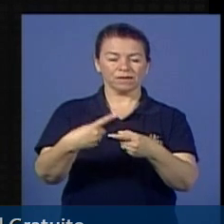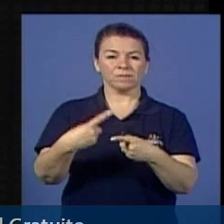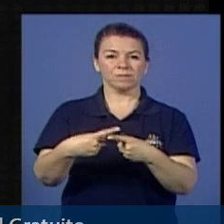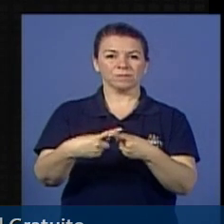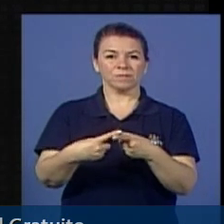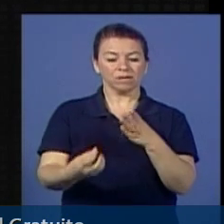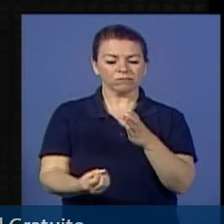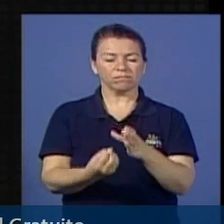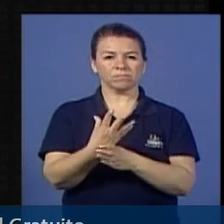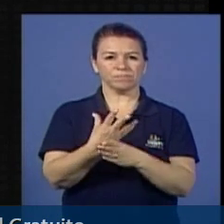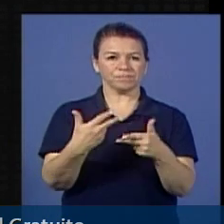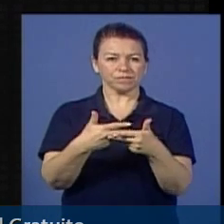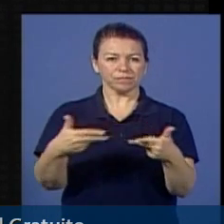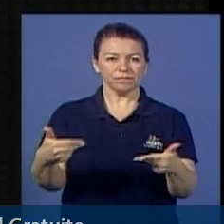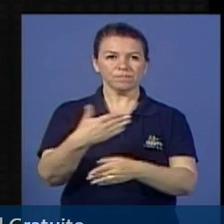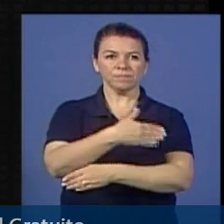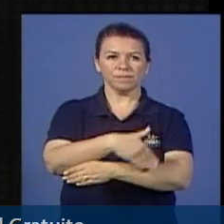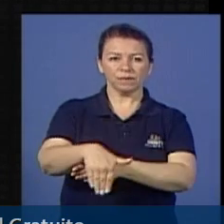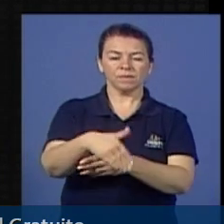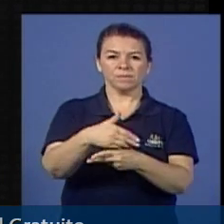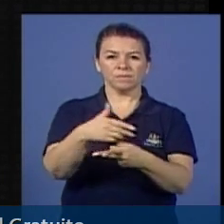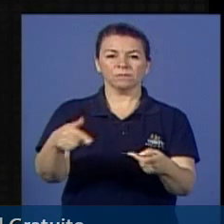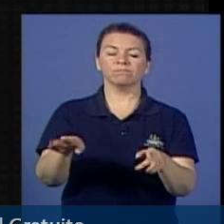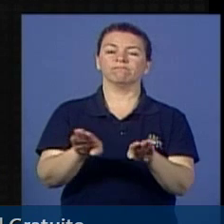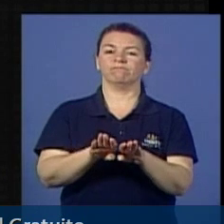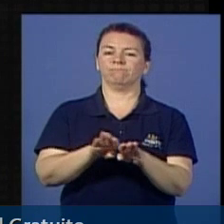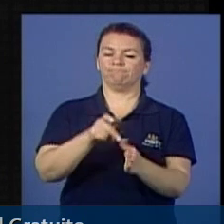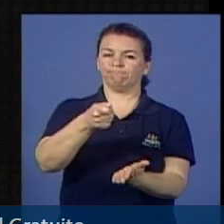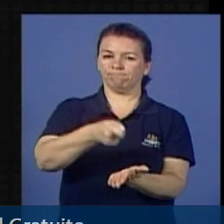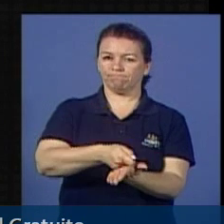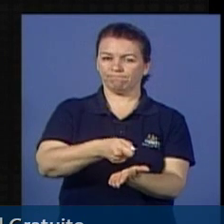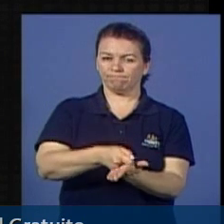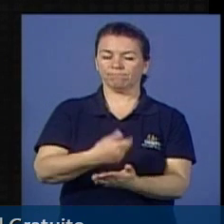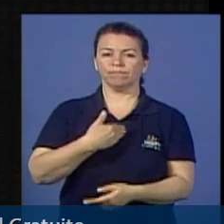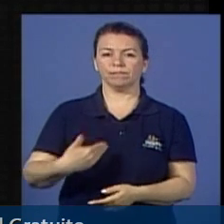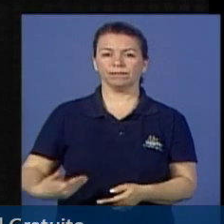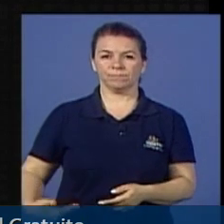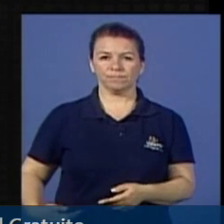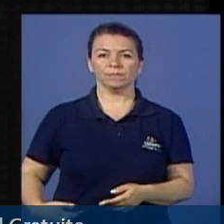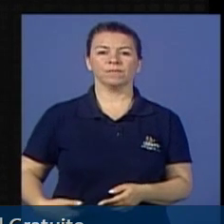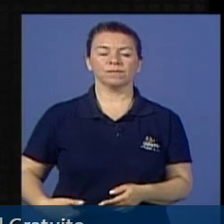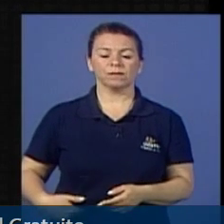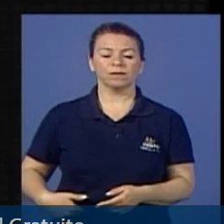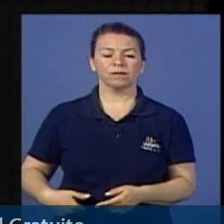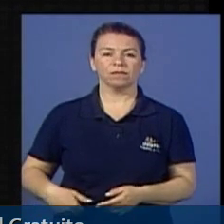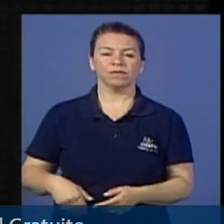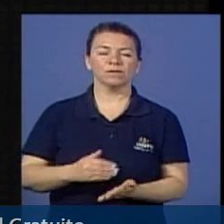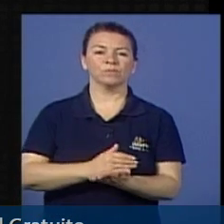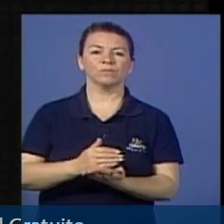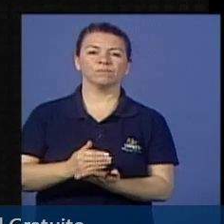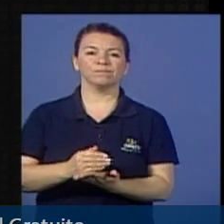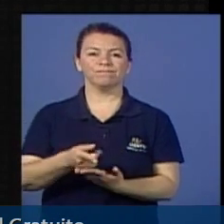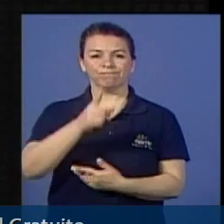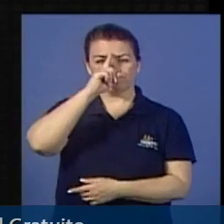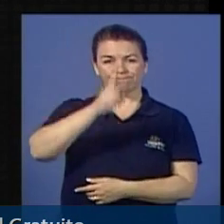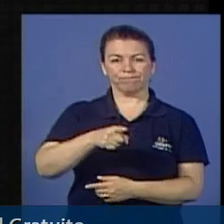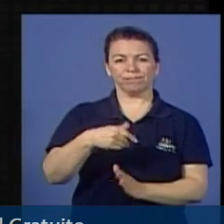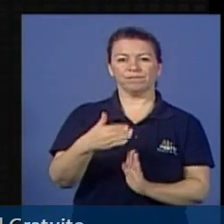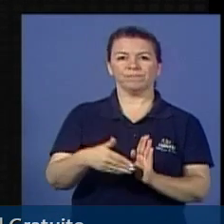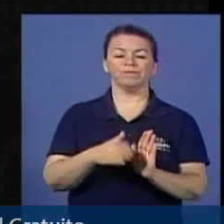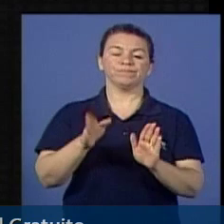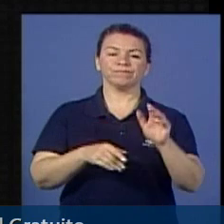bulevares. E também a questão do autoritarismo colocado sobre o povo brasileiro. Então, aqui na alternativa A,